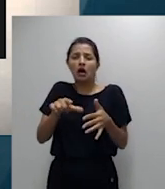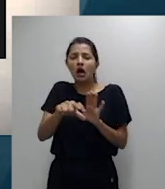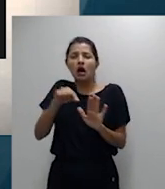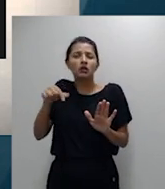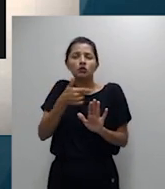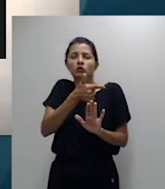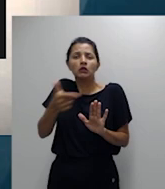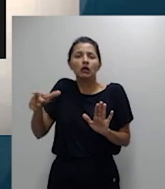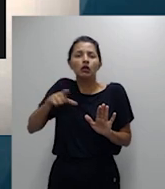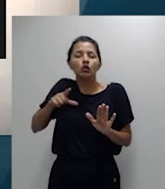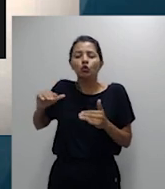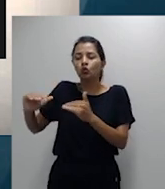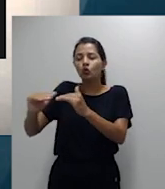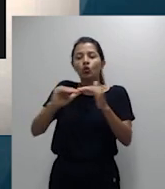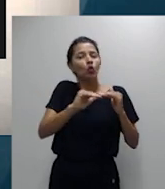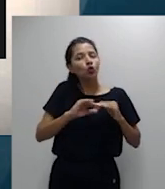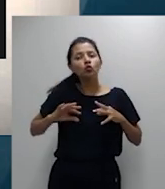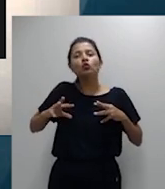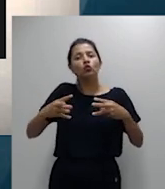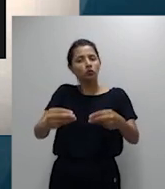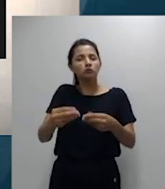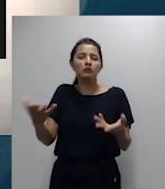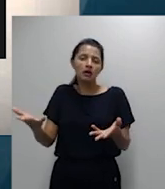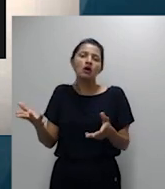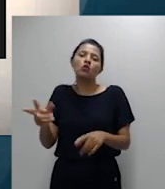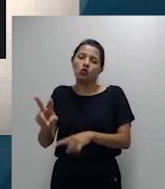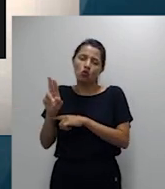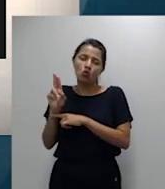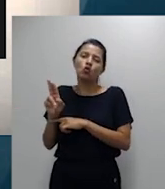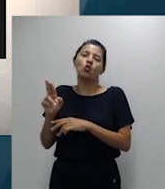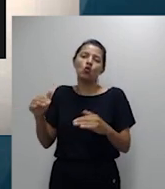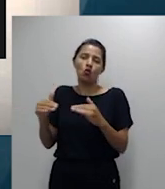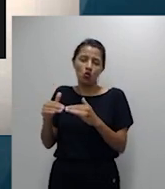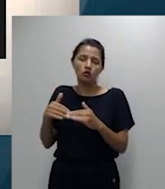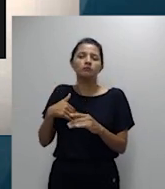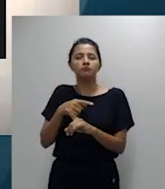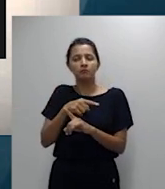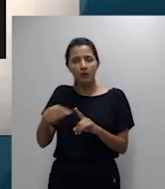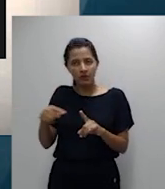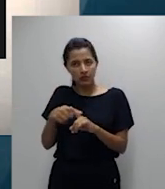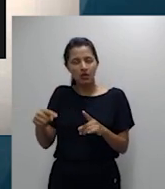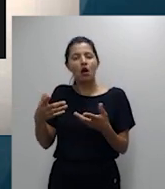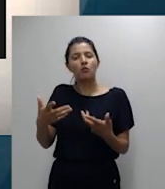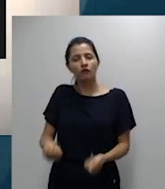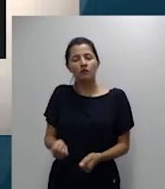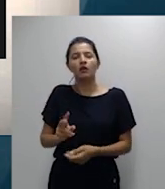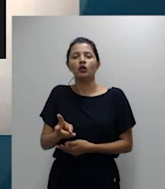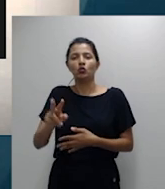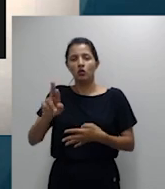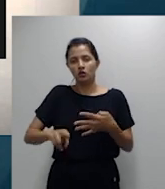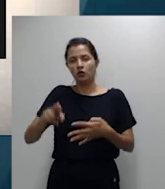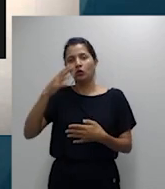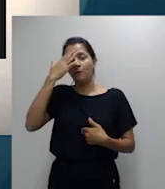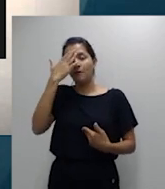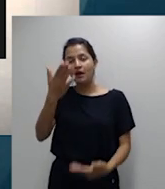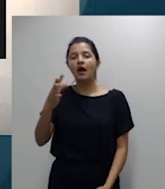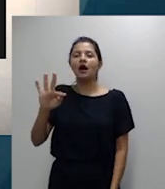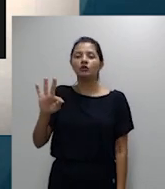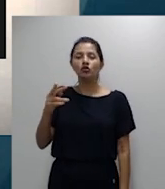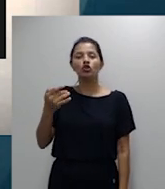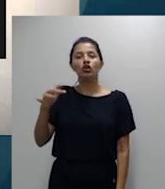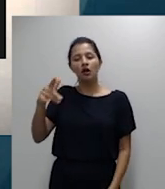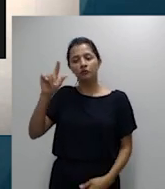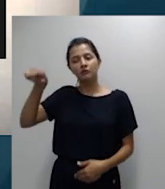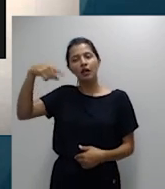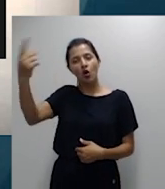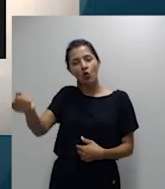então a turma unanimidade o voto do relator deu parcial provimento ao recurso o Tiago Muito obrigado até a próxima oportunidade